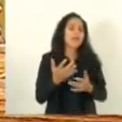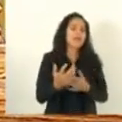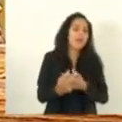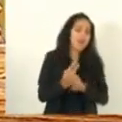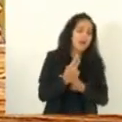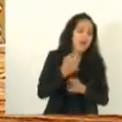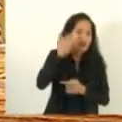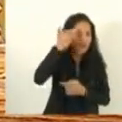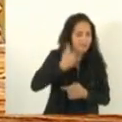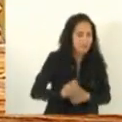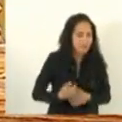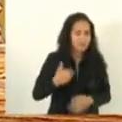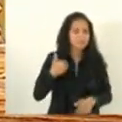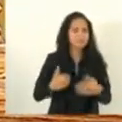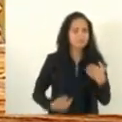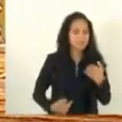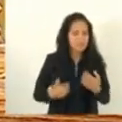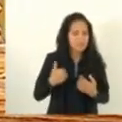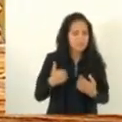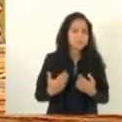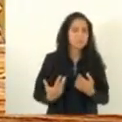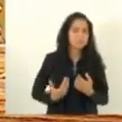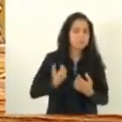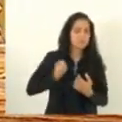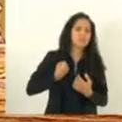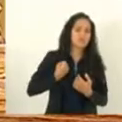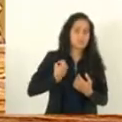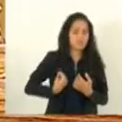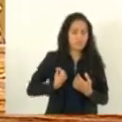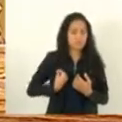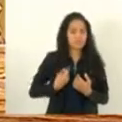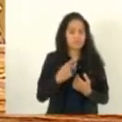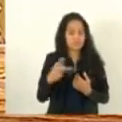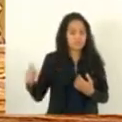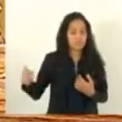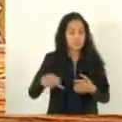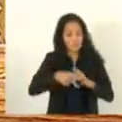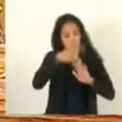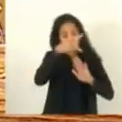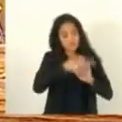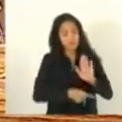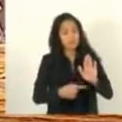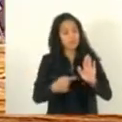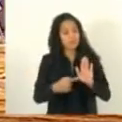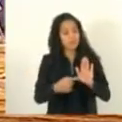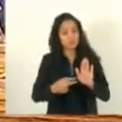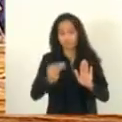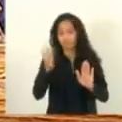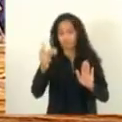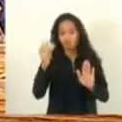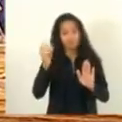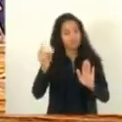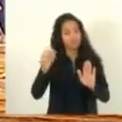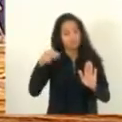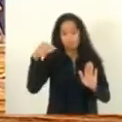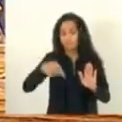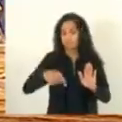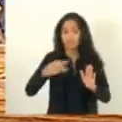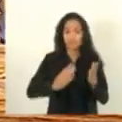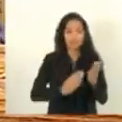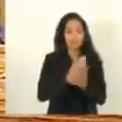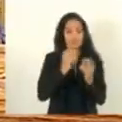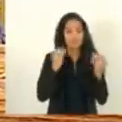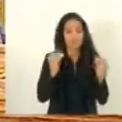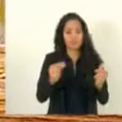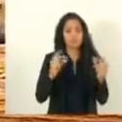integridade física e a vida de vocês e, portanto, esse projeto passou da hora de passar aqui nessa casa.